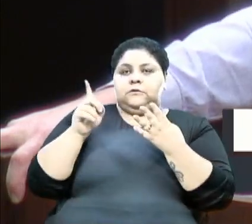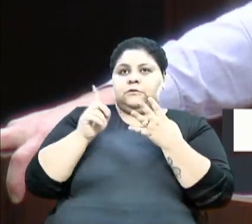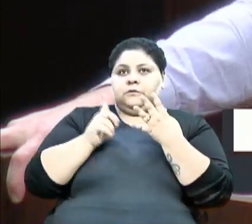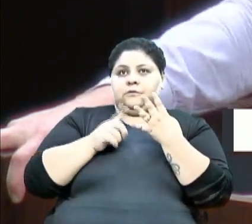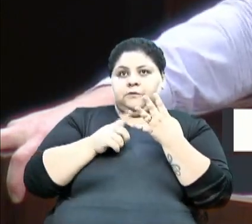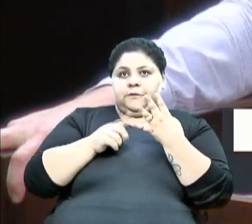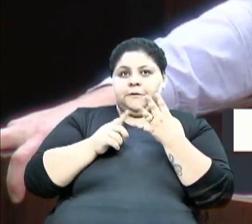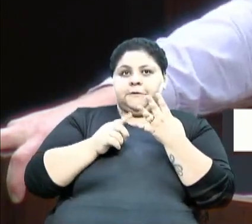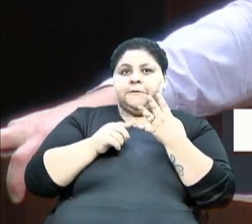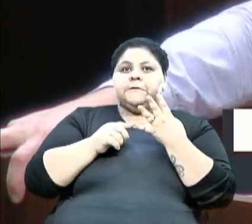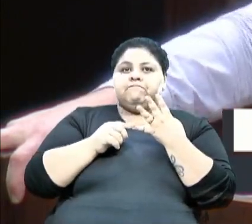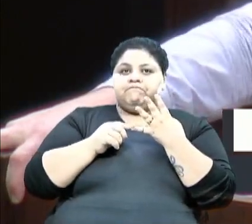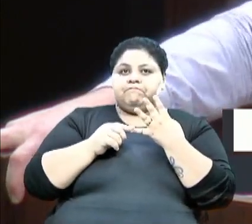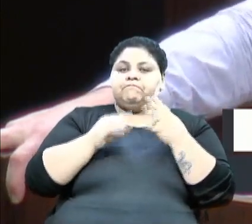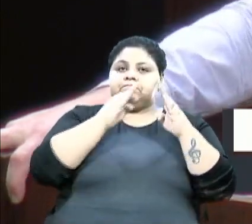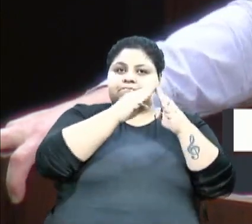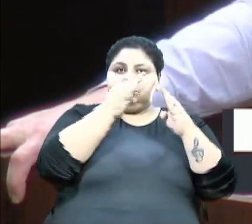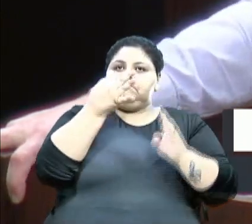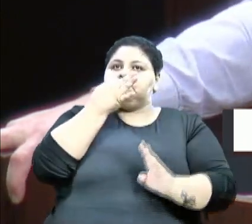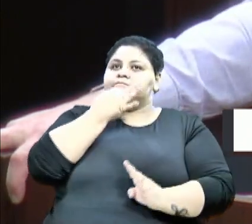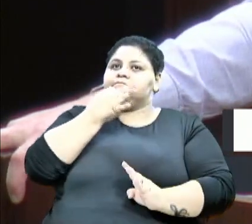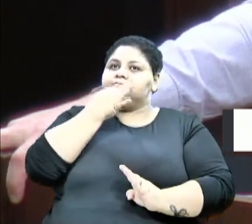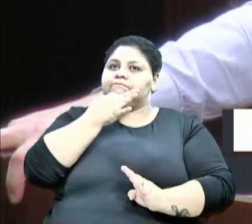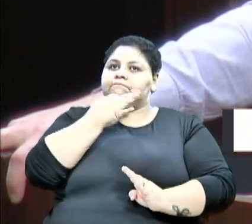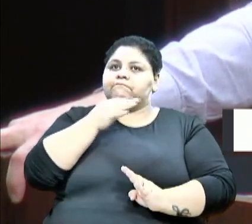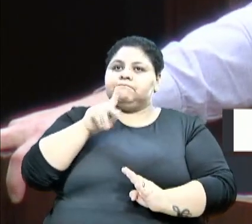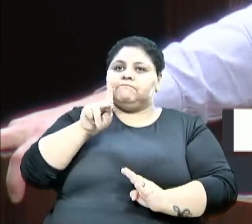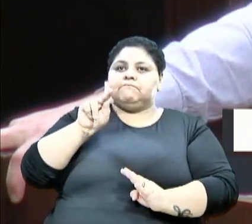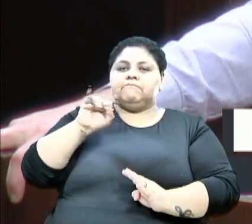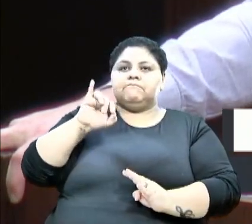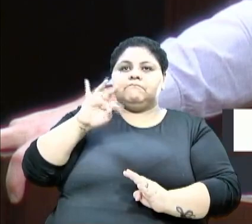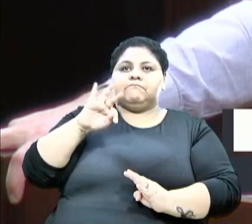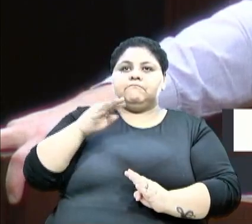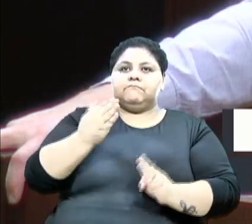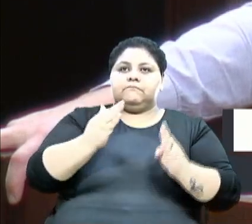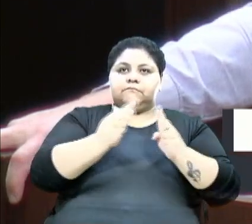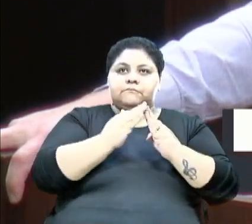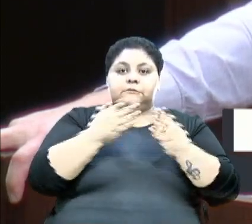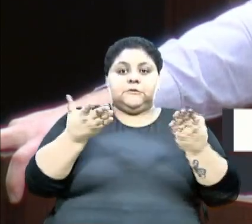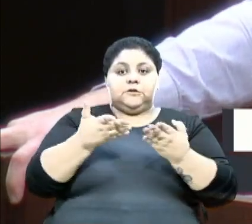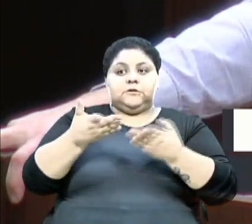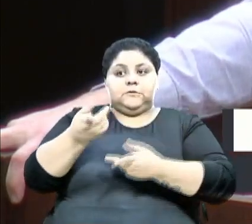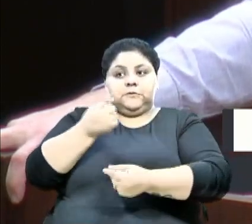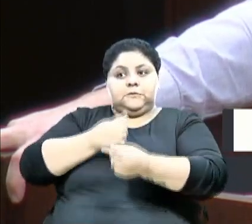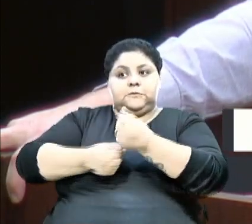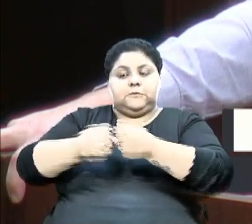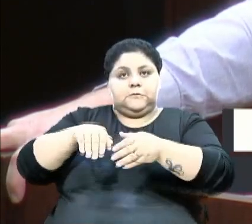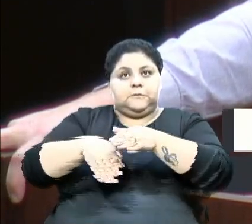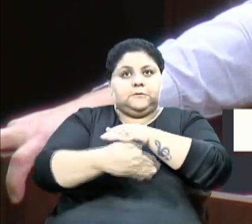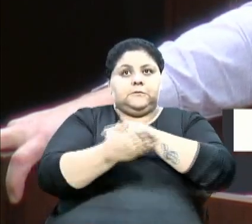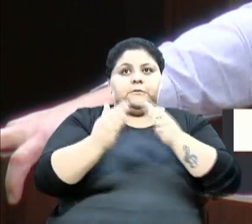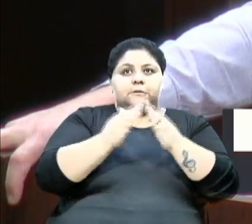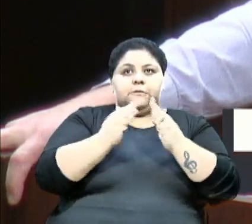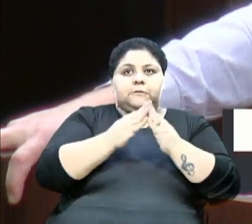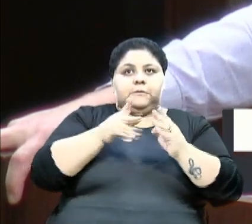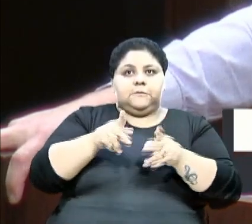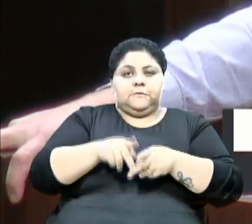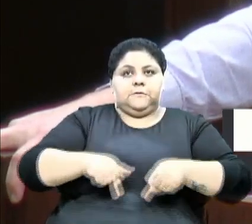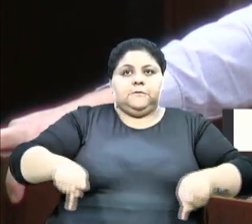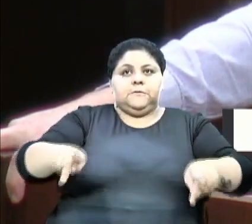Habita Caxias é o Kit Casa. Já temos um valor empenhado do Fundo da Casa Popular, o FUNCAP, em torno